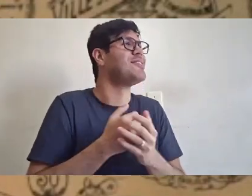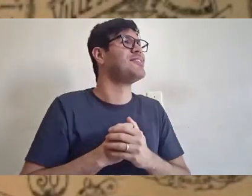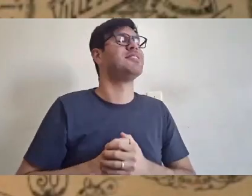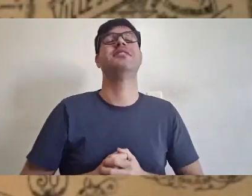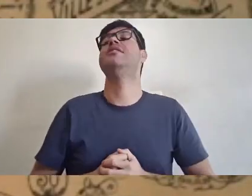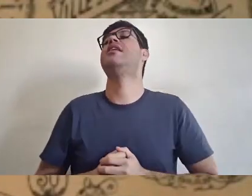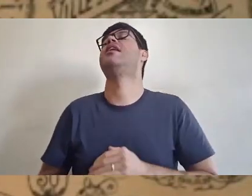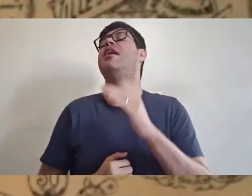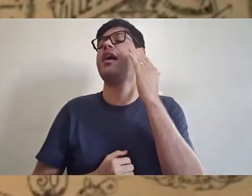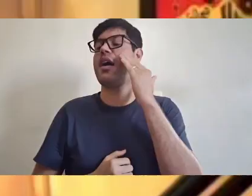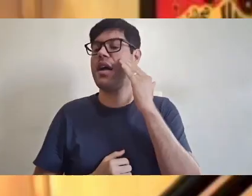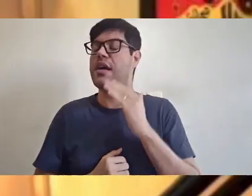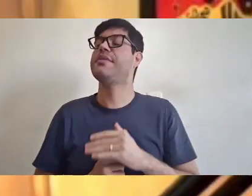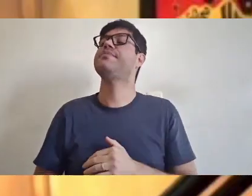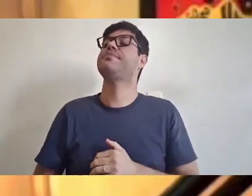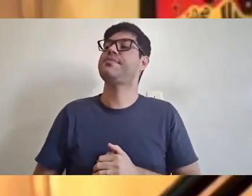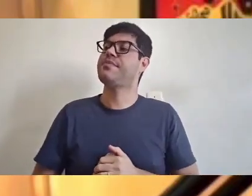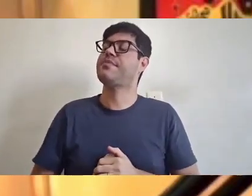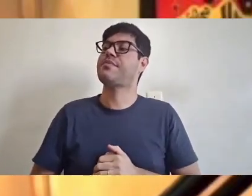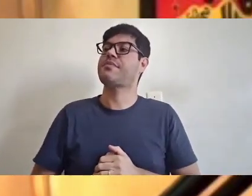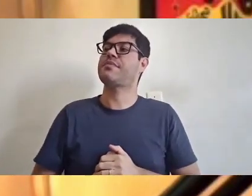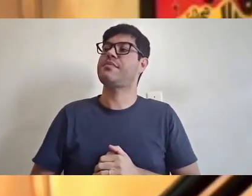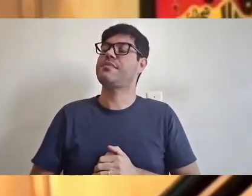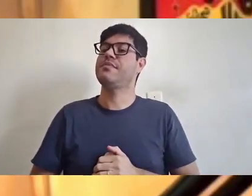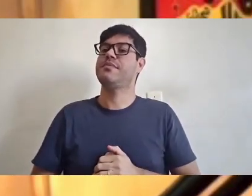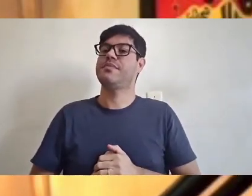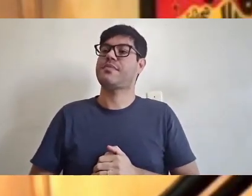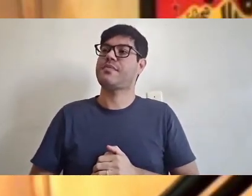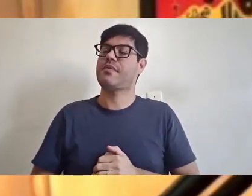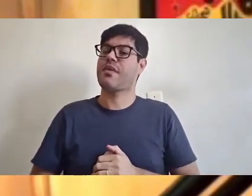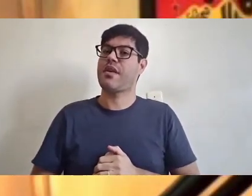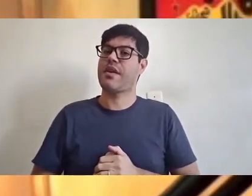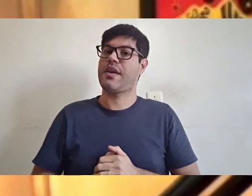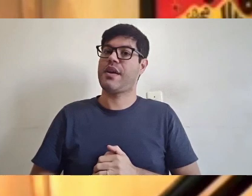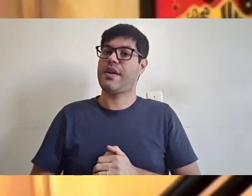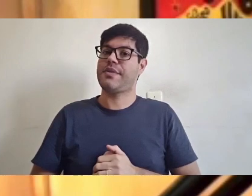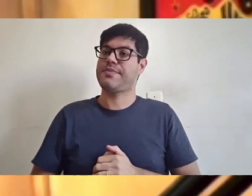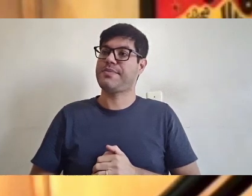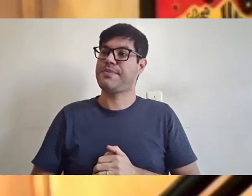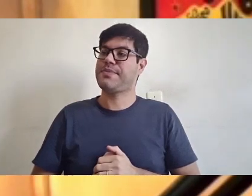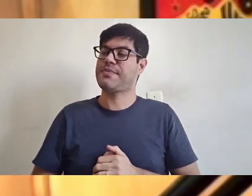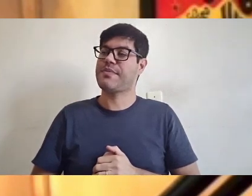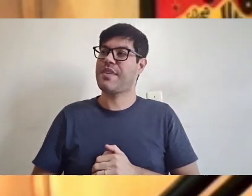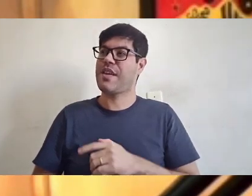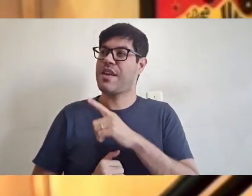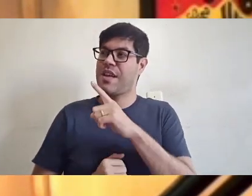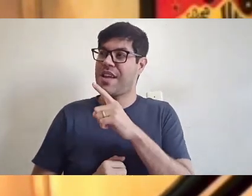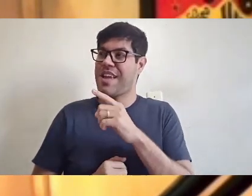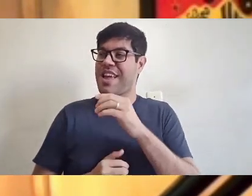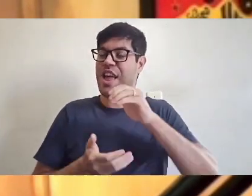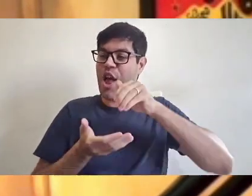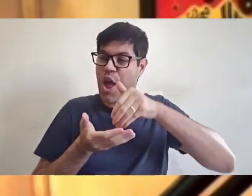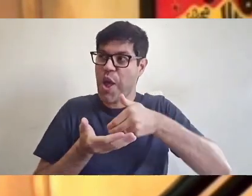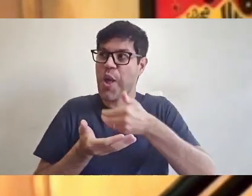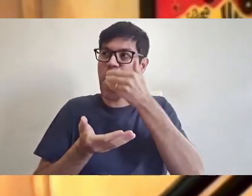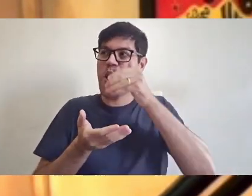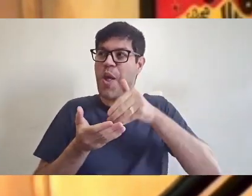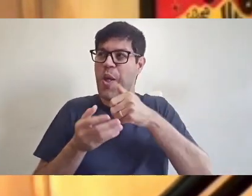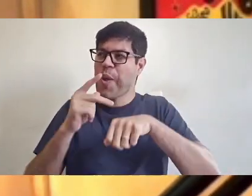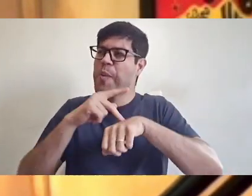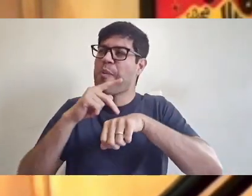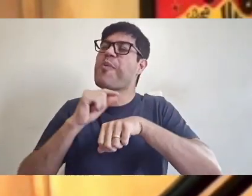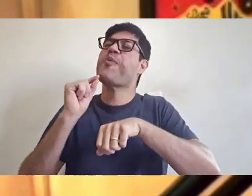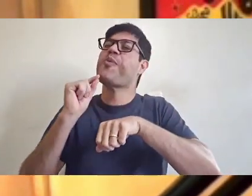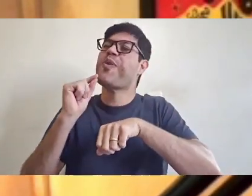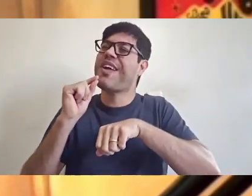Souza, posso fazer um Pode, parênteses aí? pode. Né? Conta a história da sopa de pedra. Tava você e eu e o Lair de Souza. É, Foi que